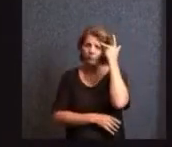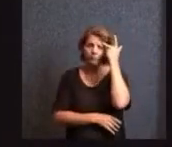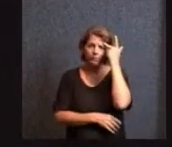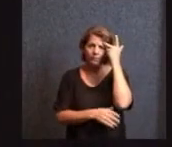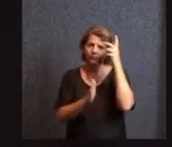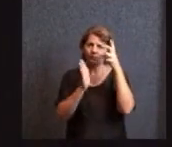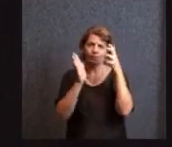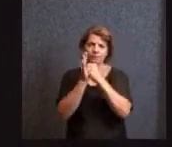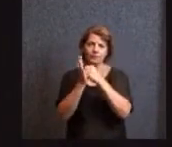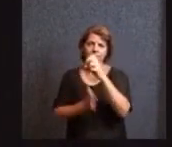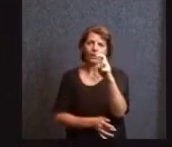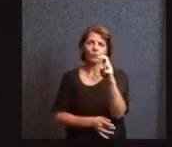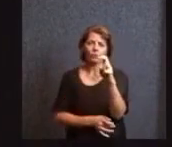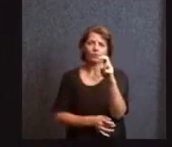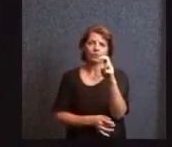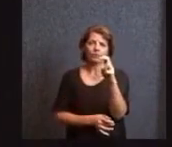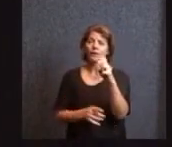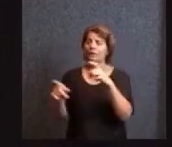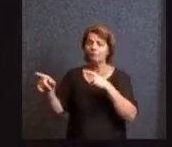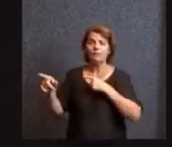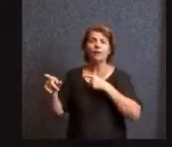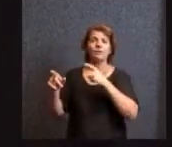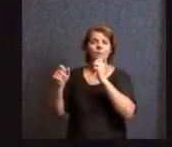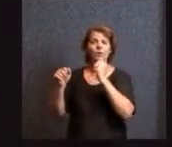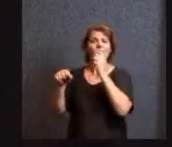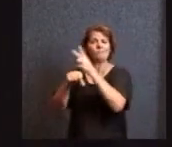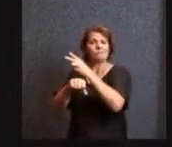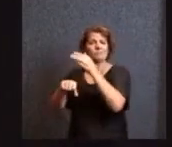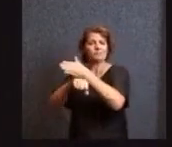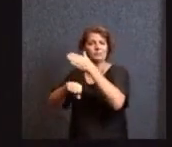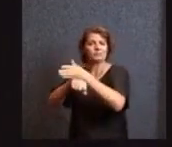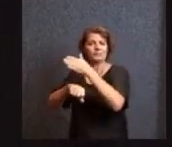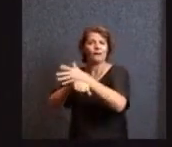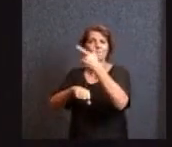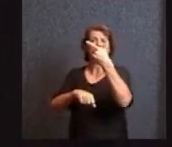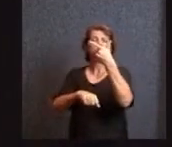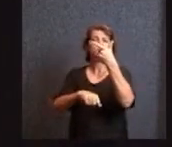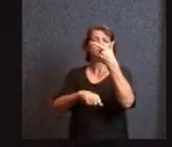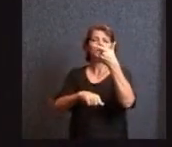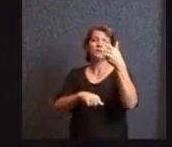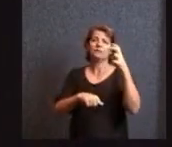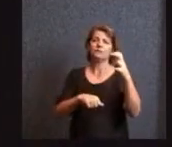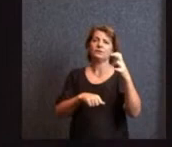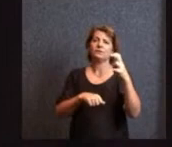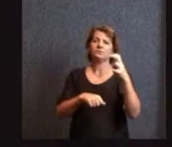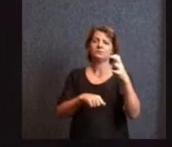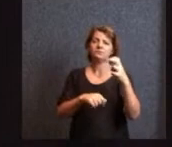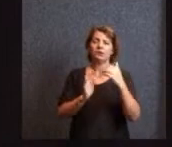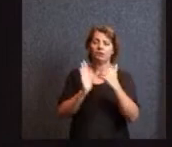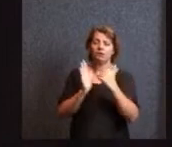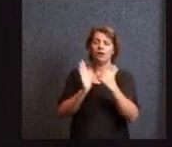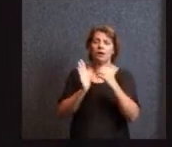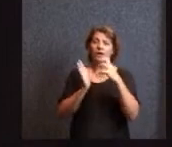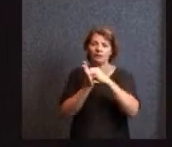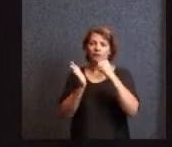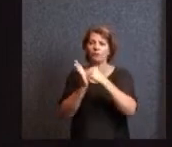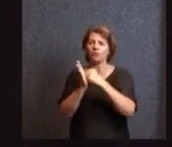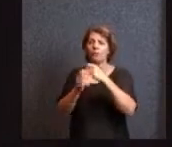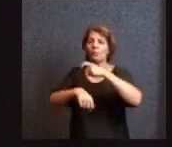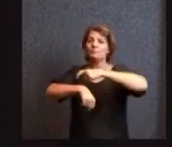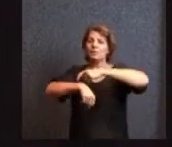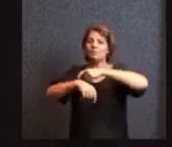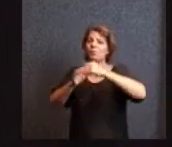temos 25 vagas e mais 7. Aí nós fizemos uma prorrogação, não sei se publicou no diário de